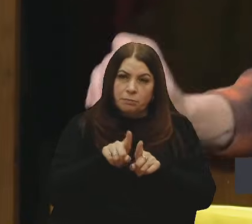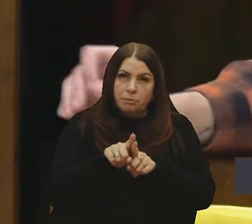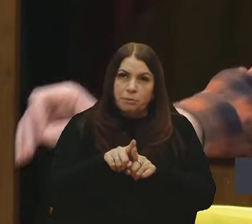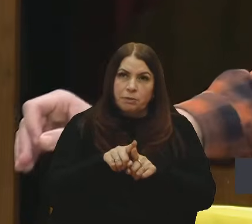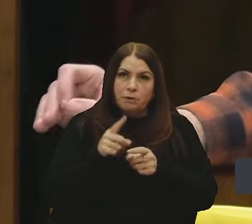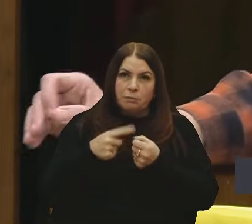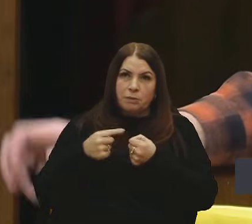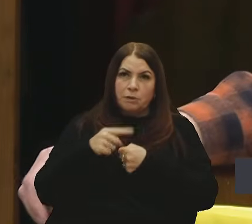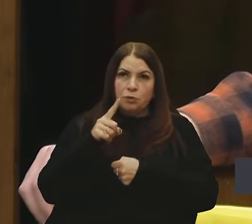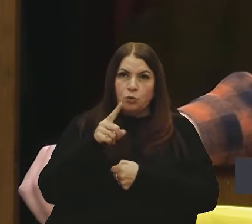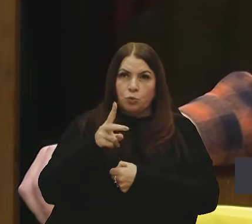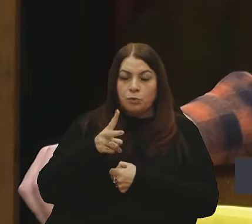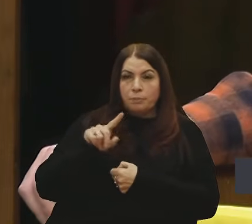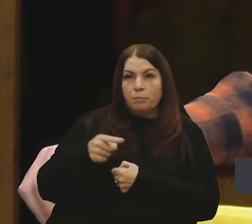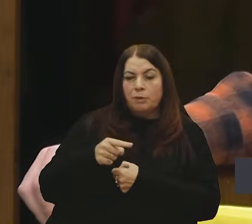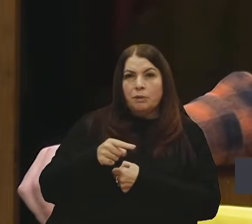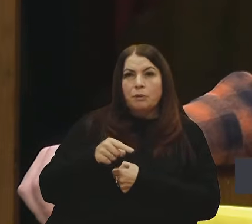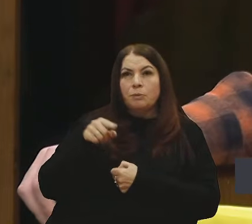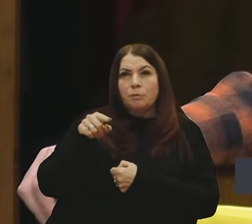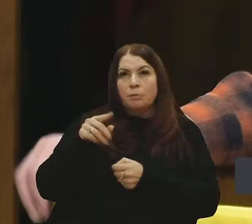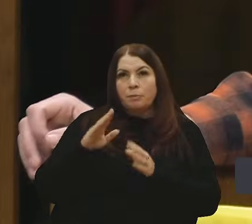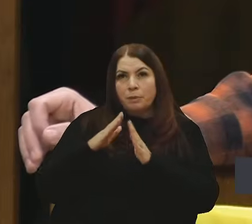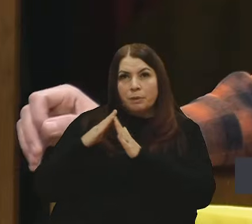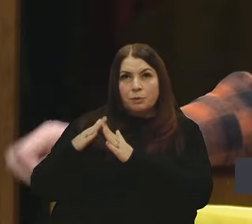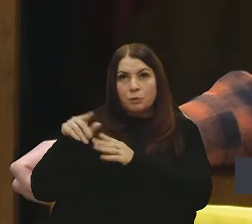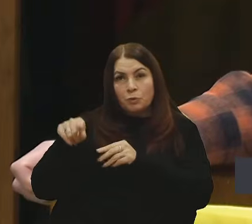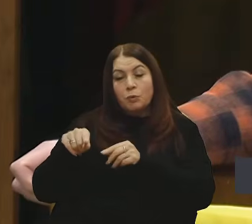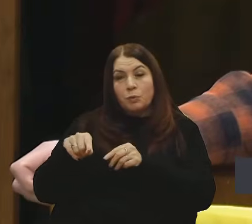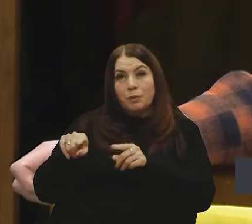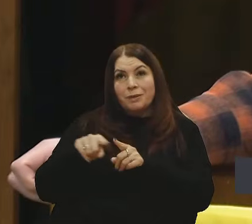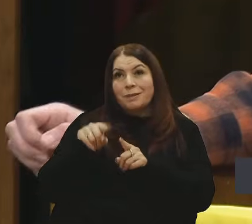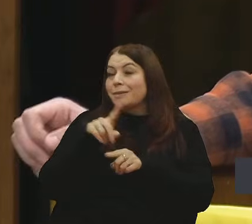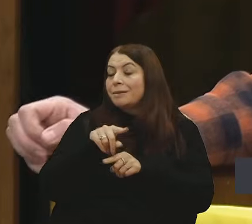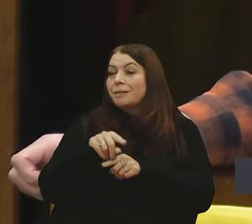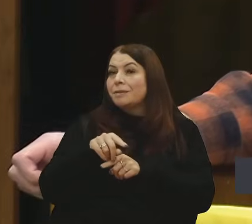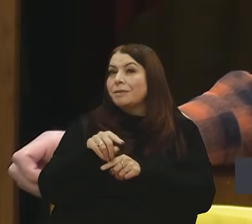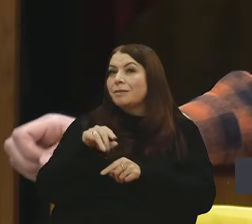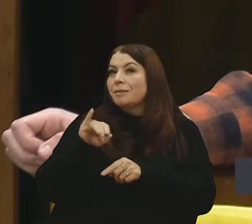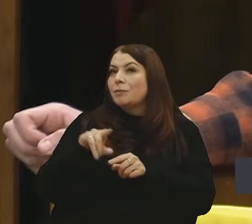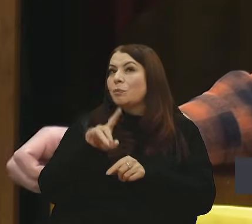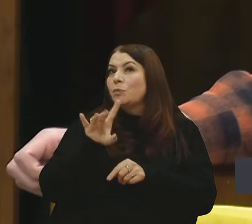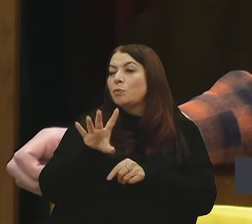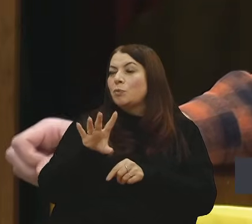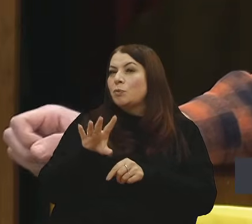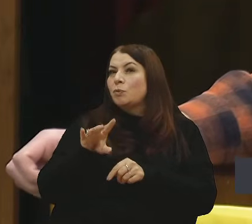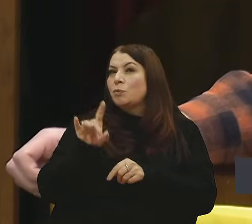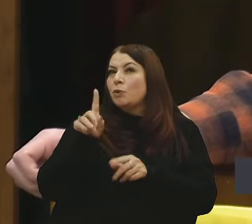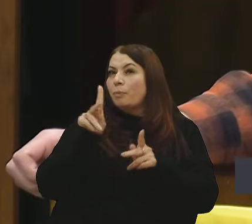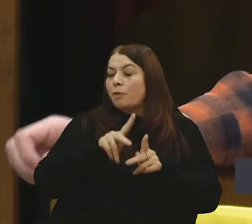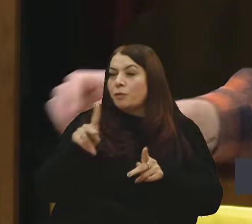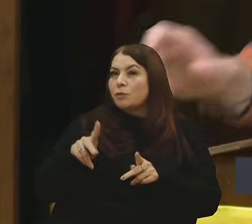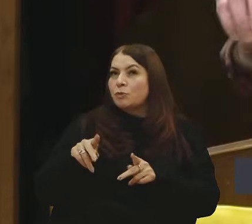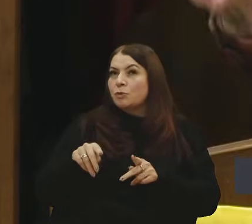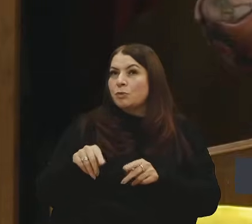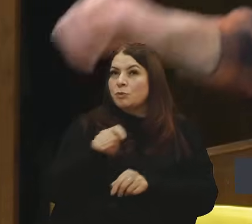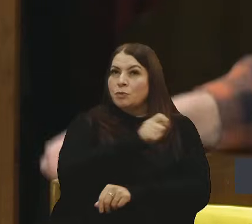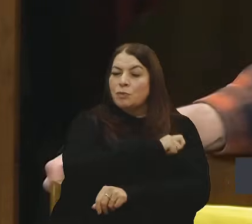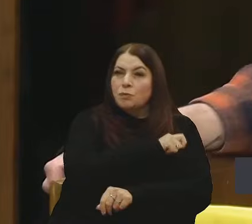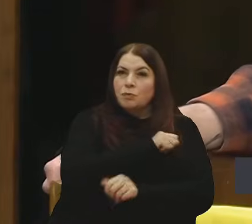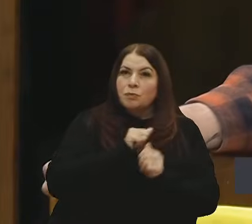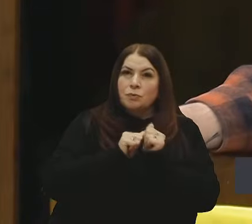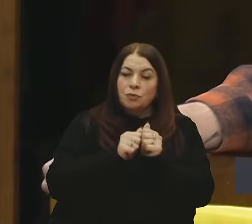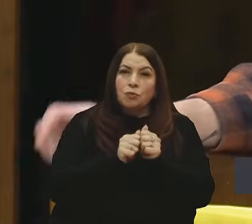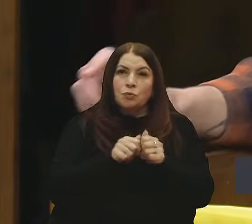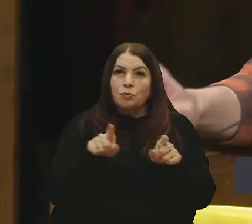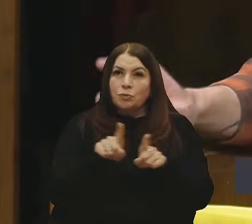cidade de 12 mil habitantes, que era Salto do Jacuí, não era só os professores que ficavam na rua fazendo piquete na frente das escolas, os alunos estavam juntos